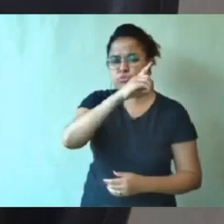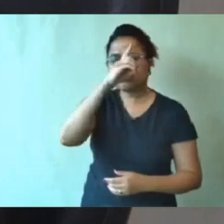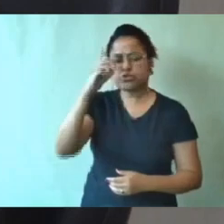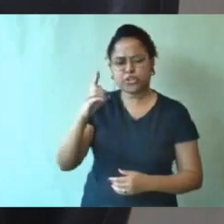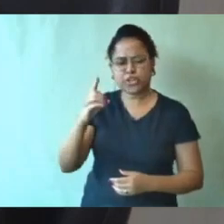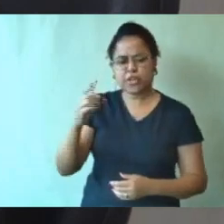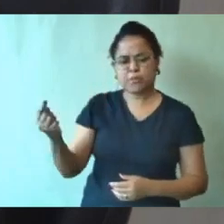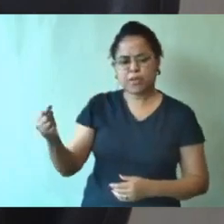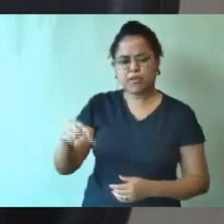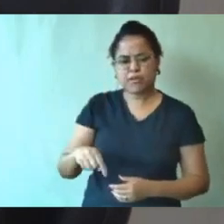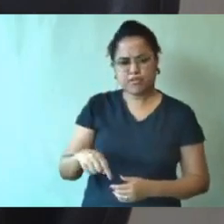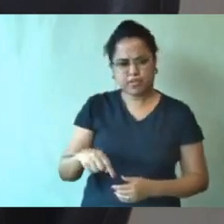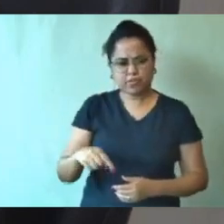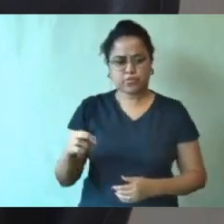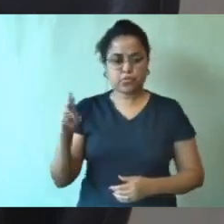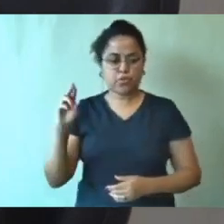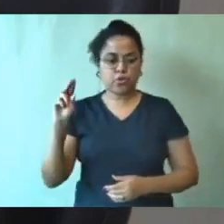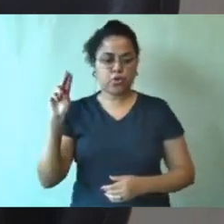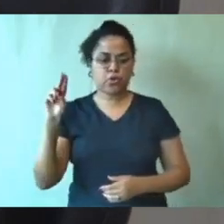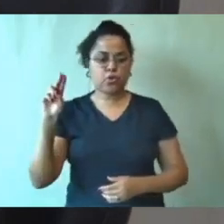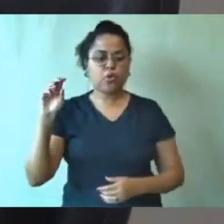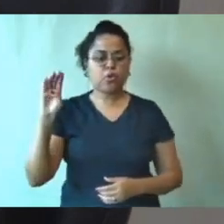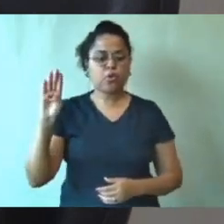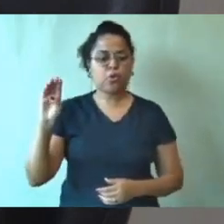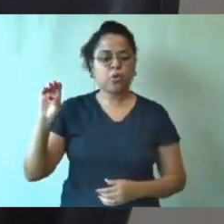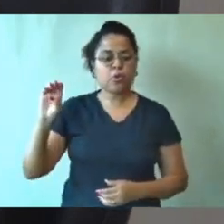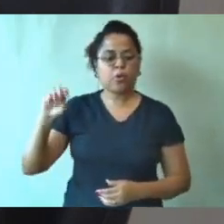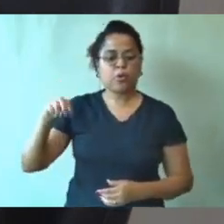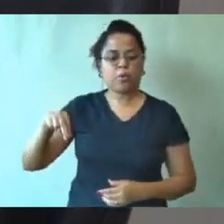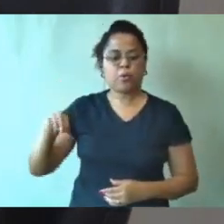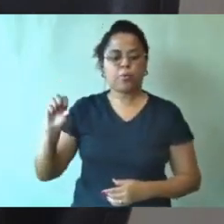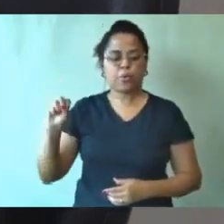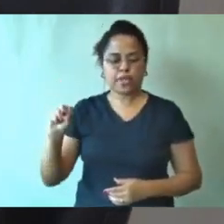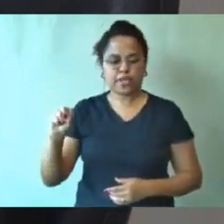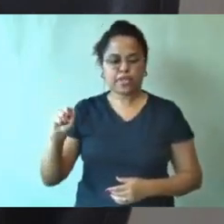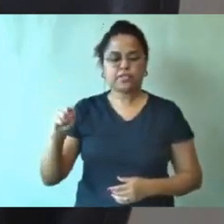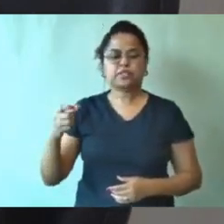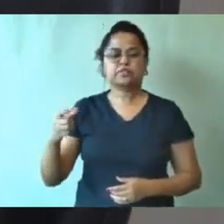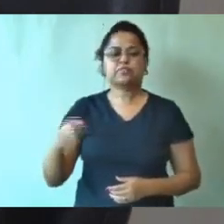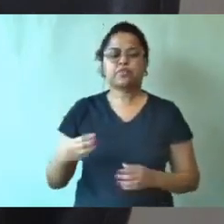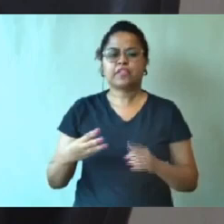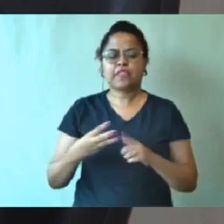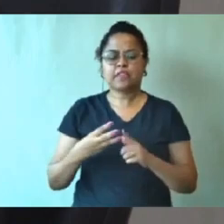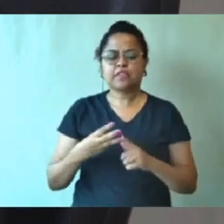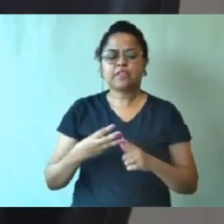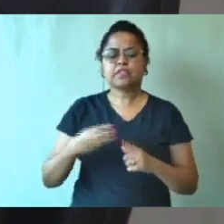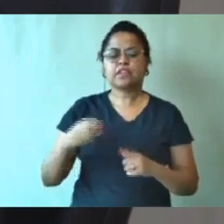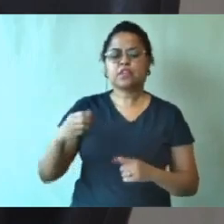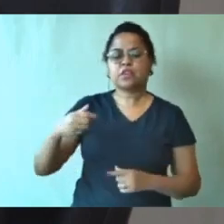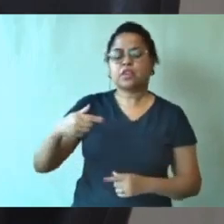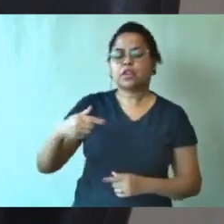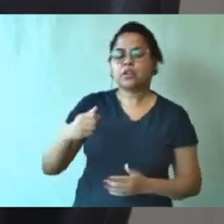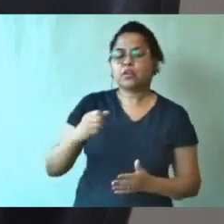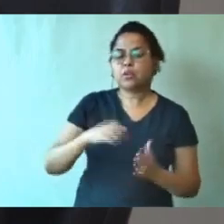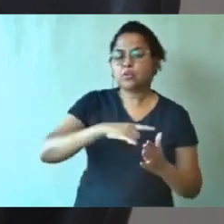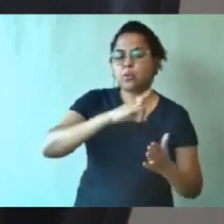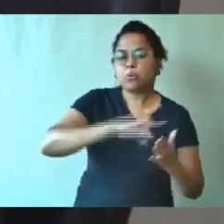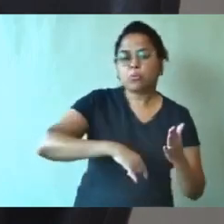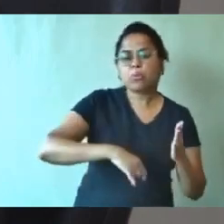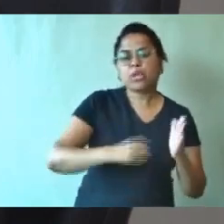Carvalho. Terceiro, documento protocolado número 7321 de 2023. O assunto